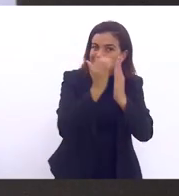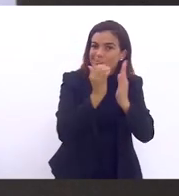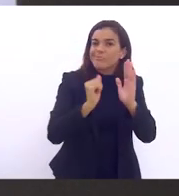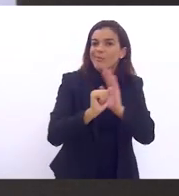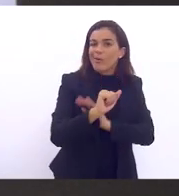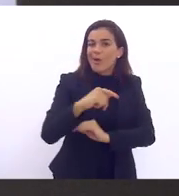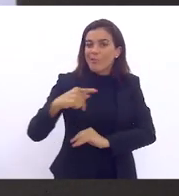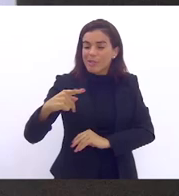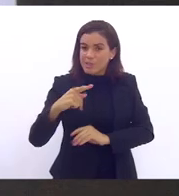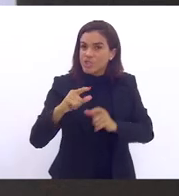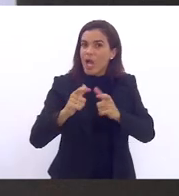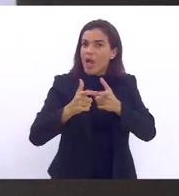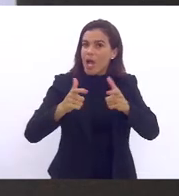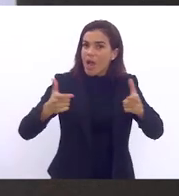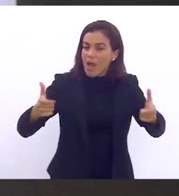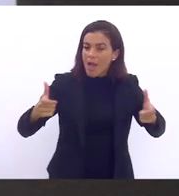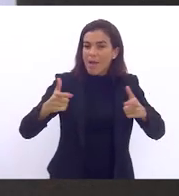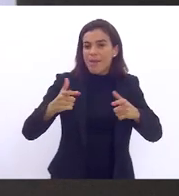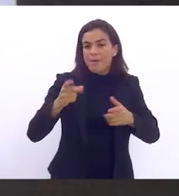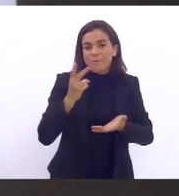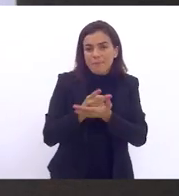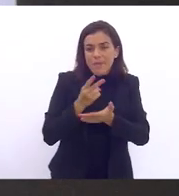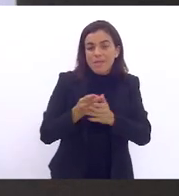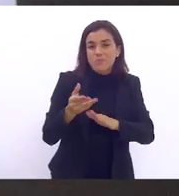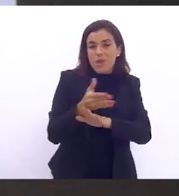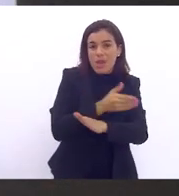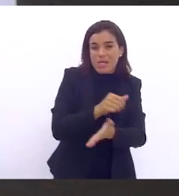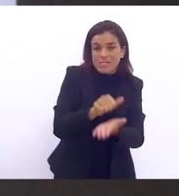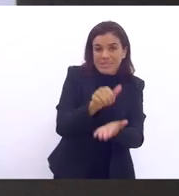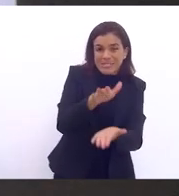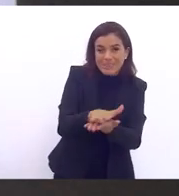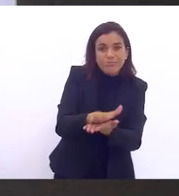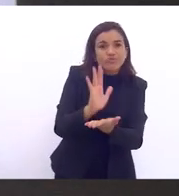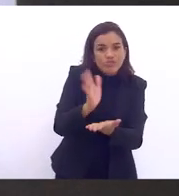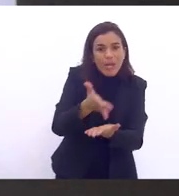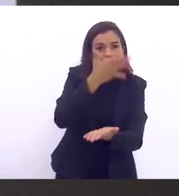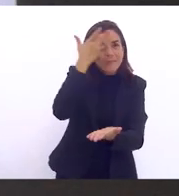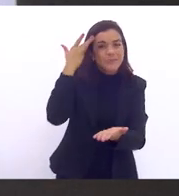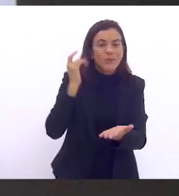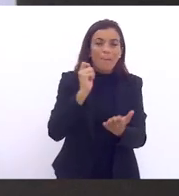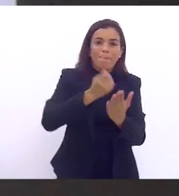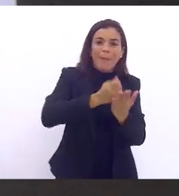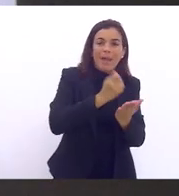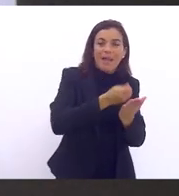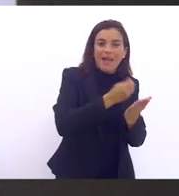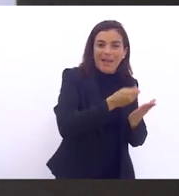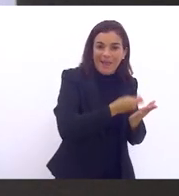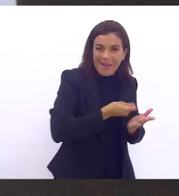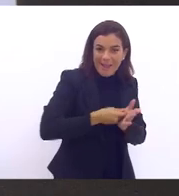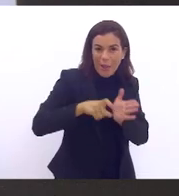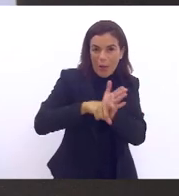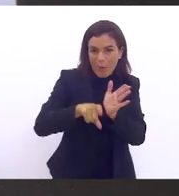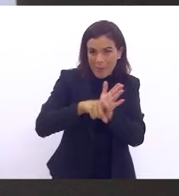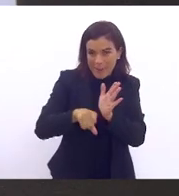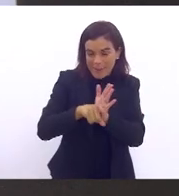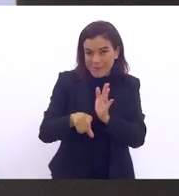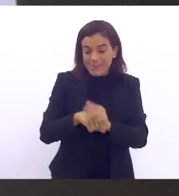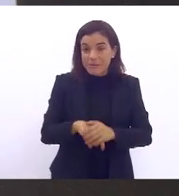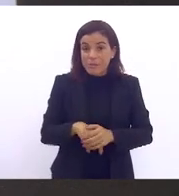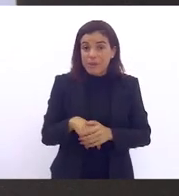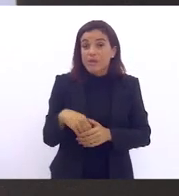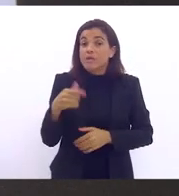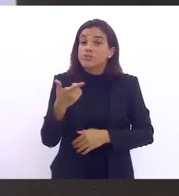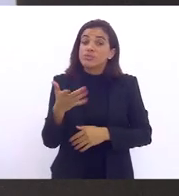maneira substancial mesmo antes da autuação a gente percebe que tem crescido então a a questão da ausência de pagamentos ela tem